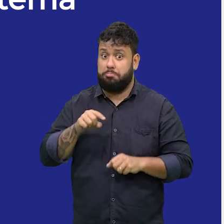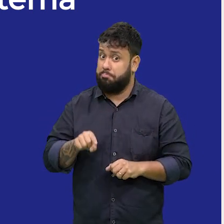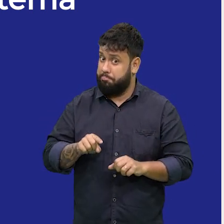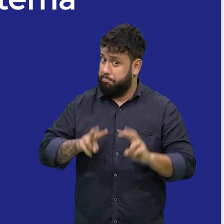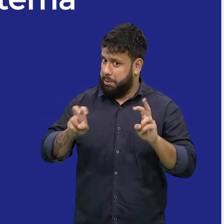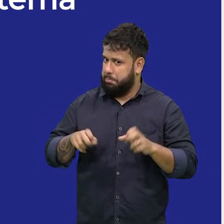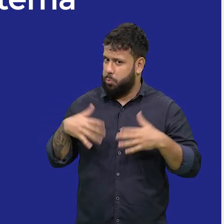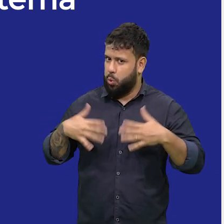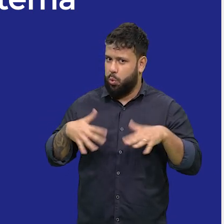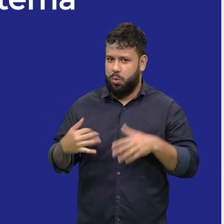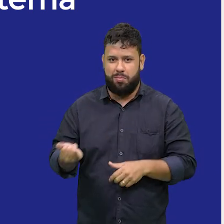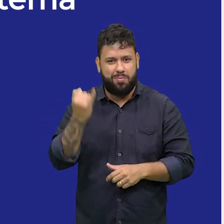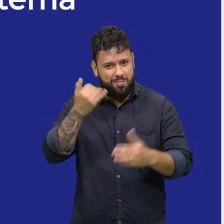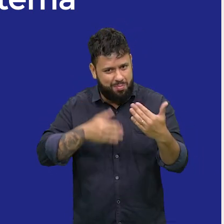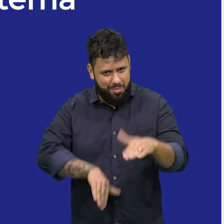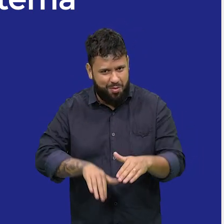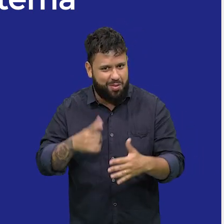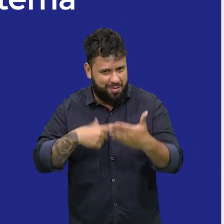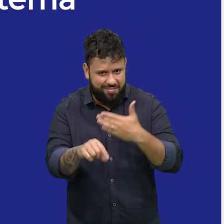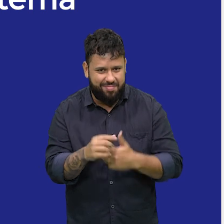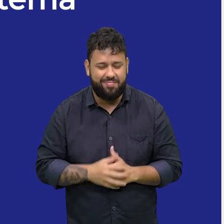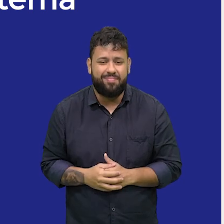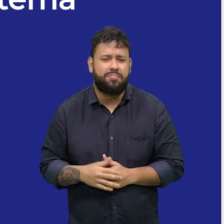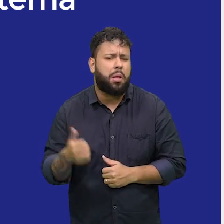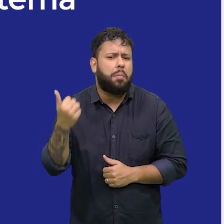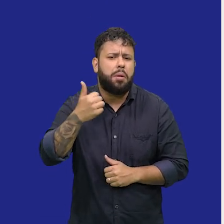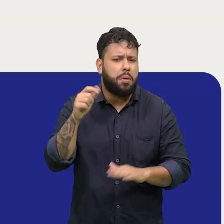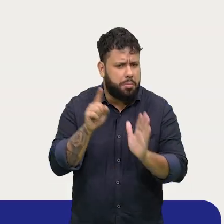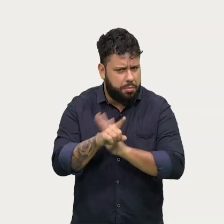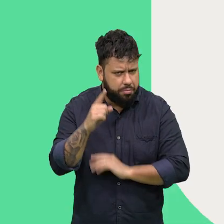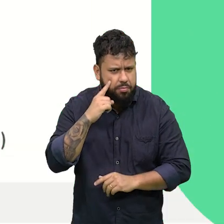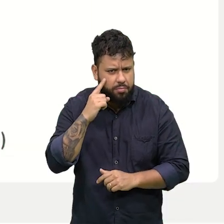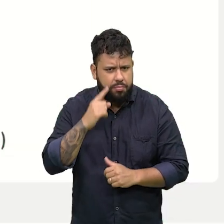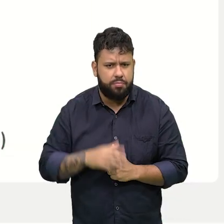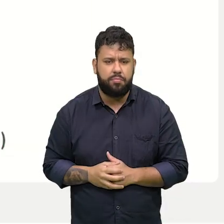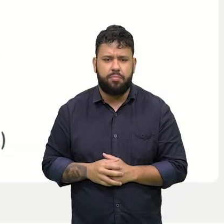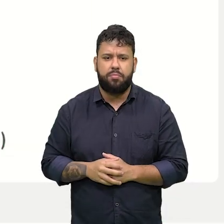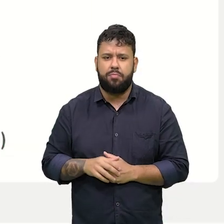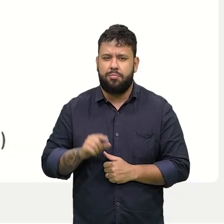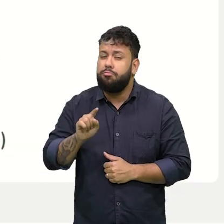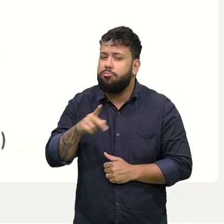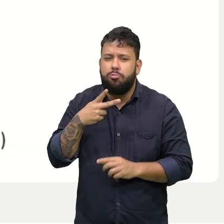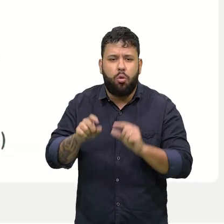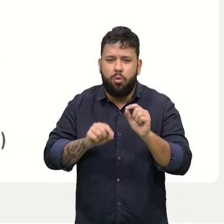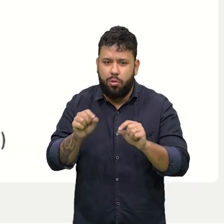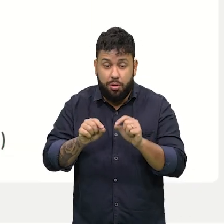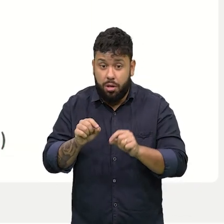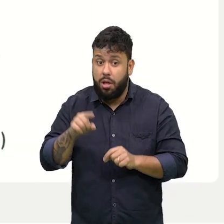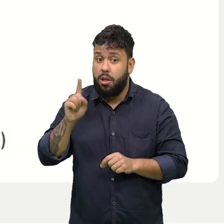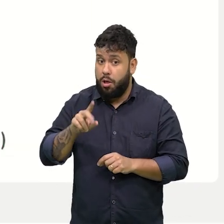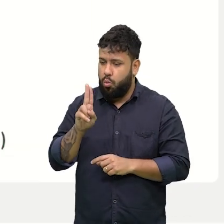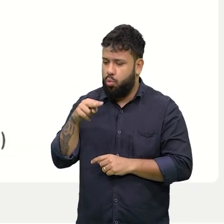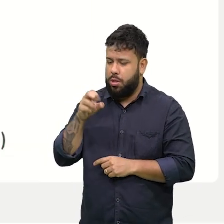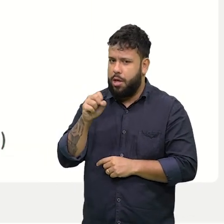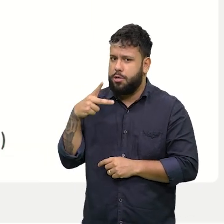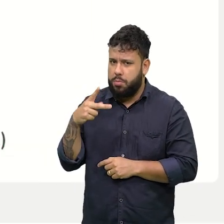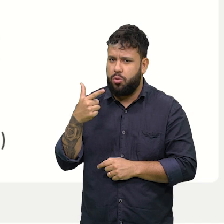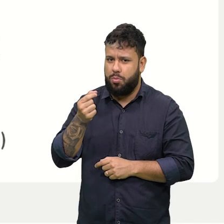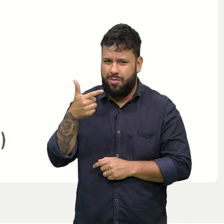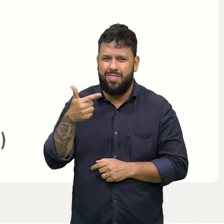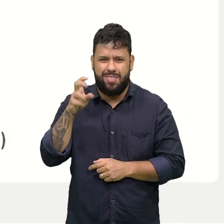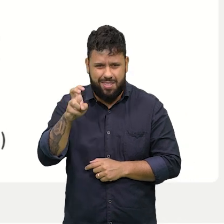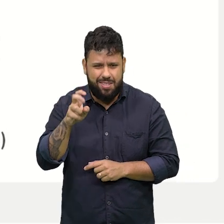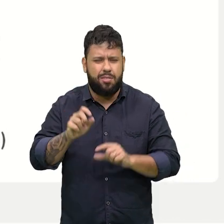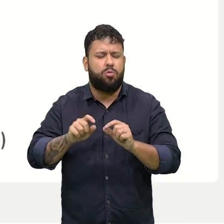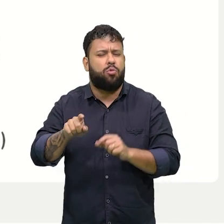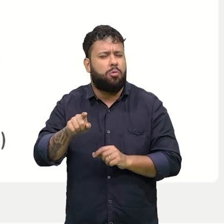quente para a nossa prova da UEA. E vamos para a primeira questão, ela diz o seguinte, questão da Unesp